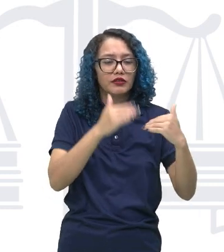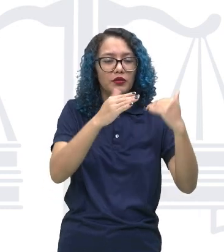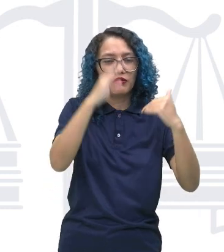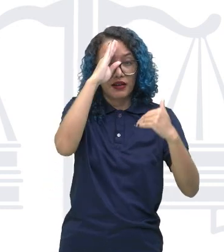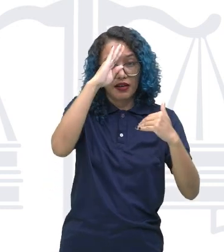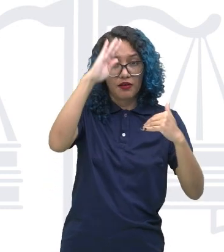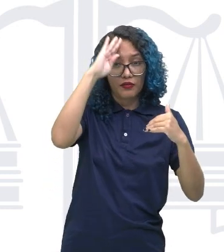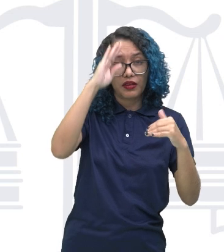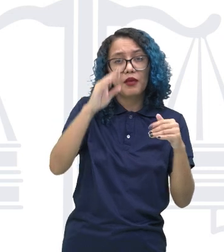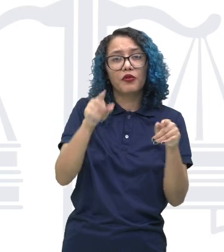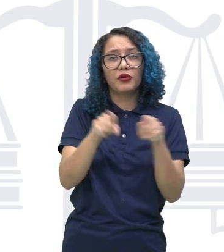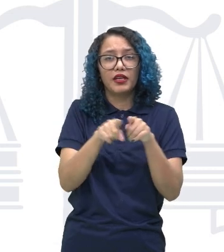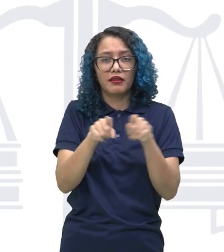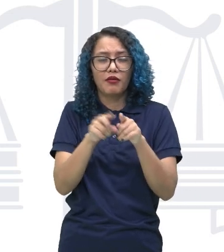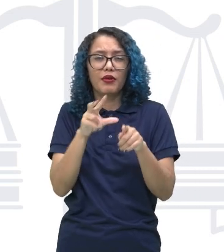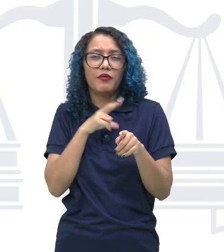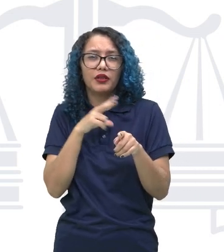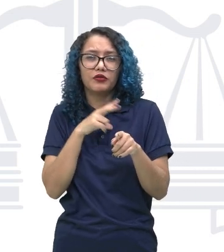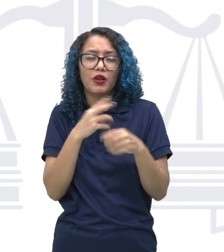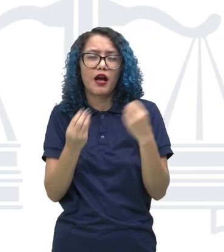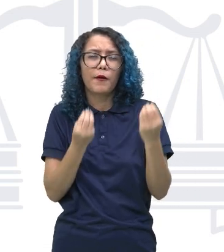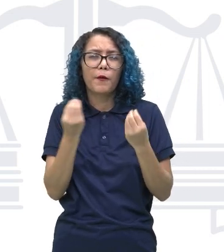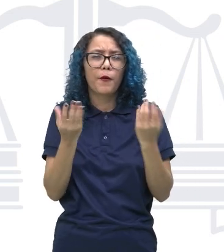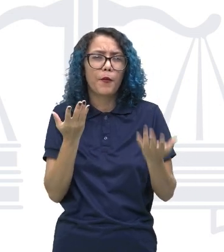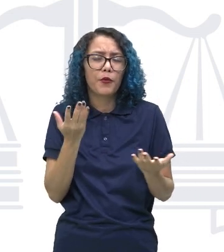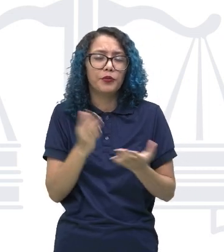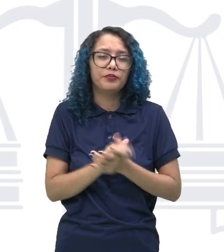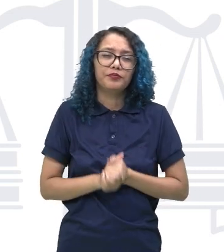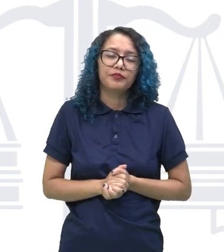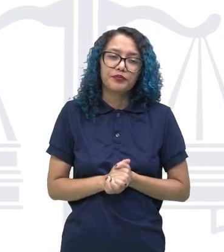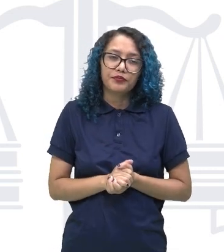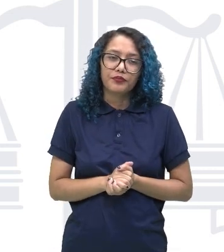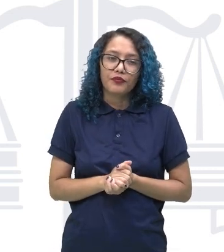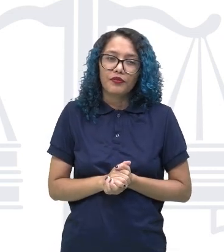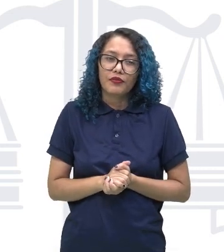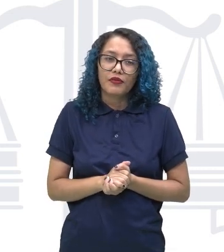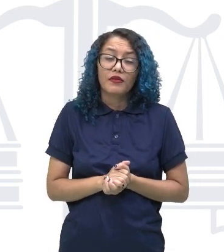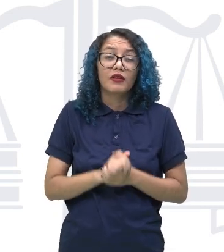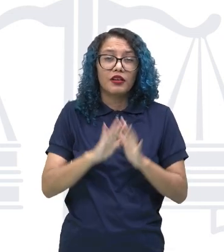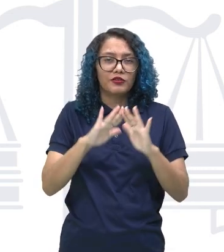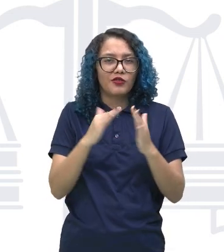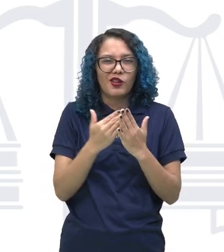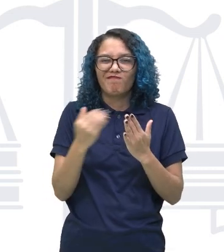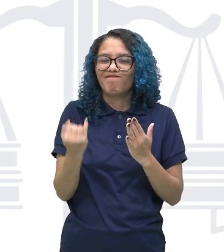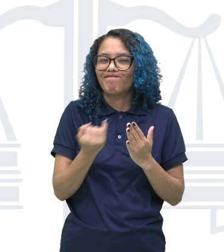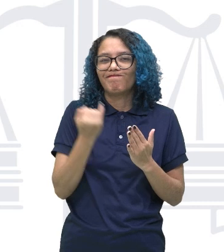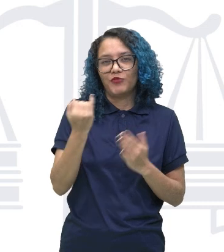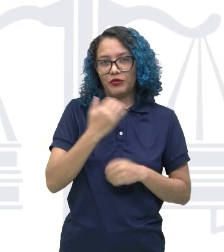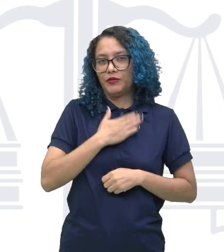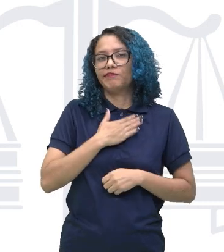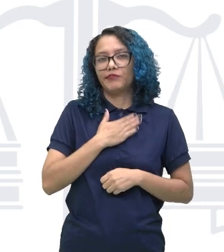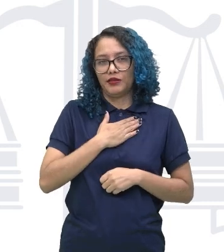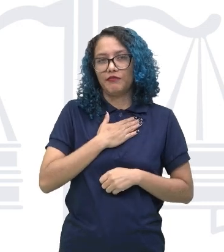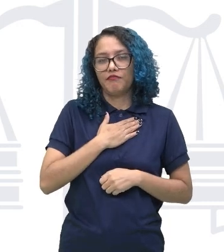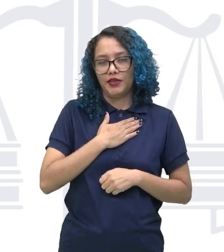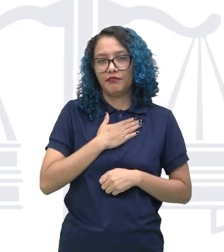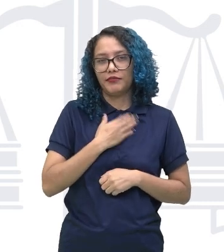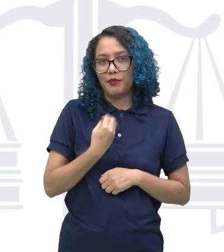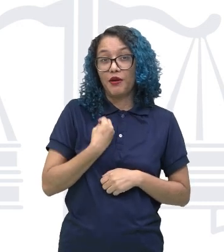também pessoal, né? Então, a escola, para mim, ela teve uma importância muito grande, né? Não só na minha vida